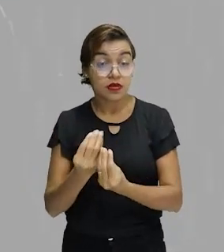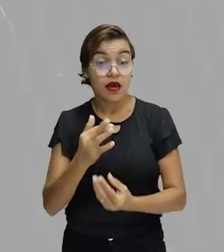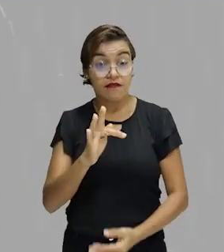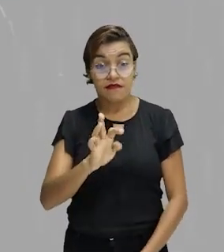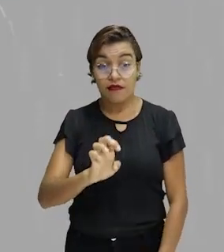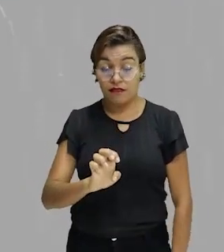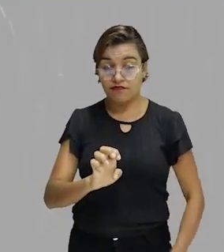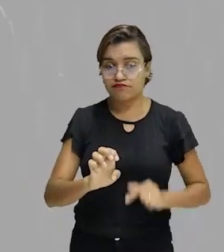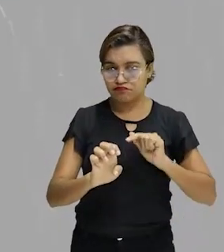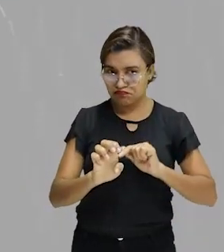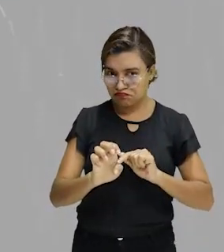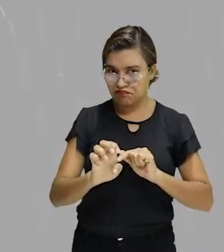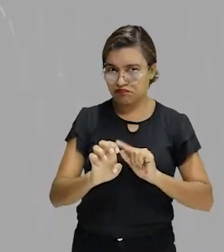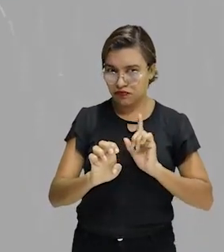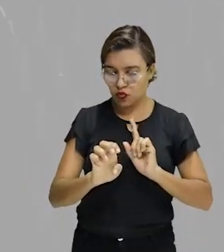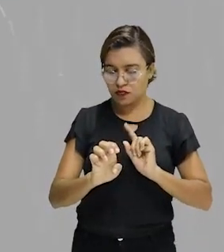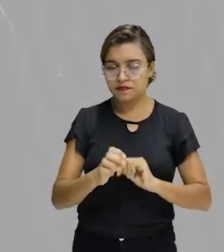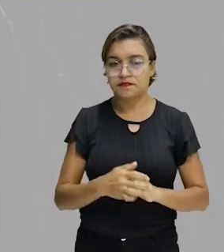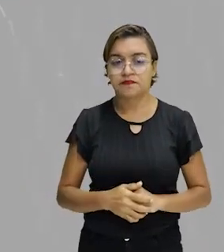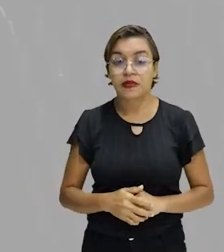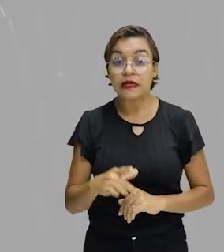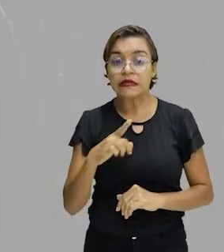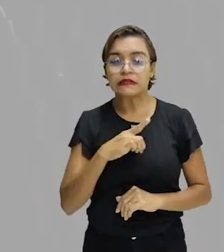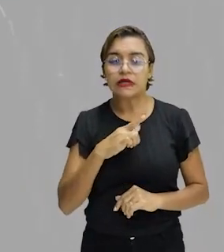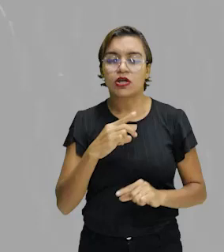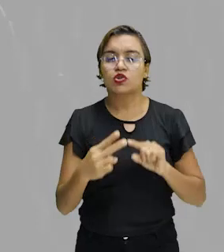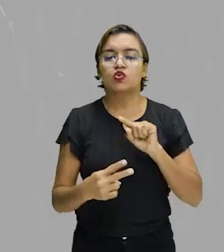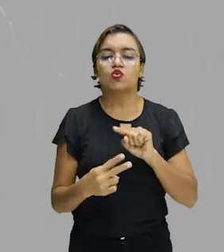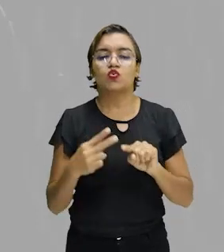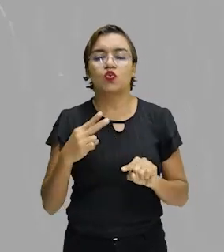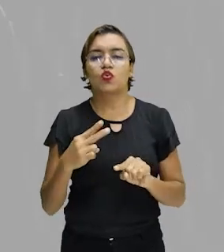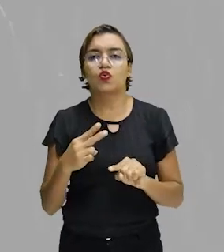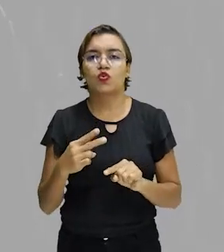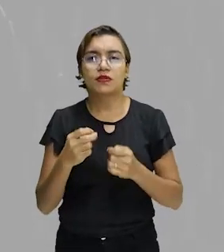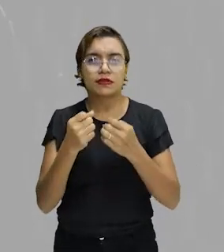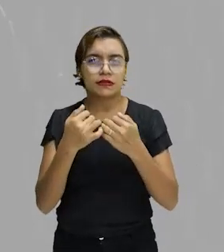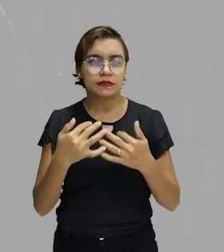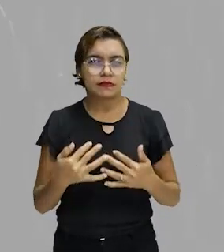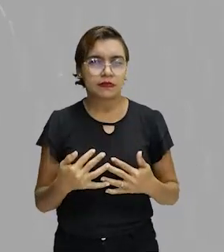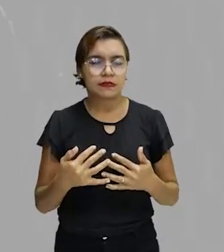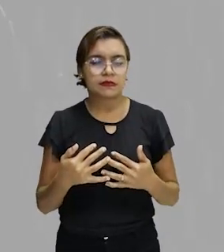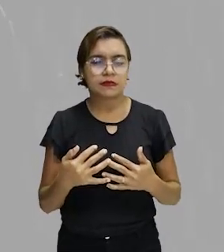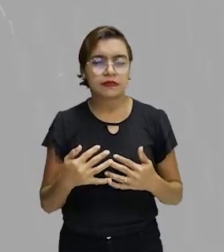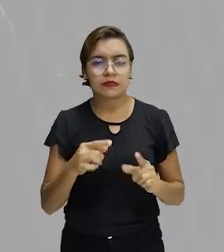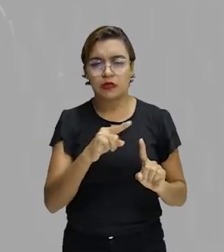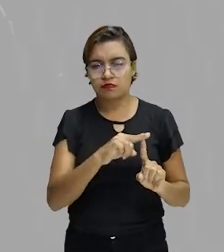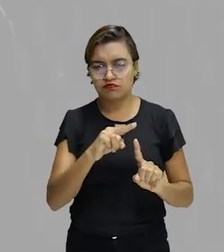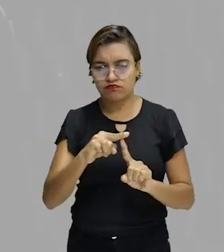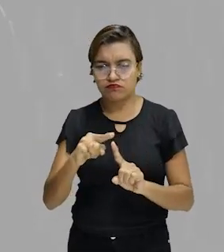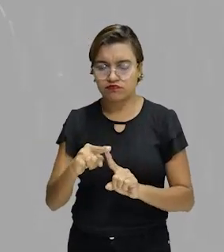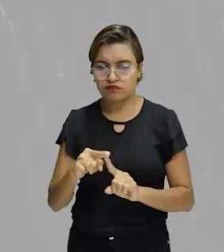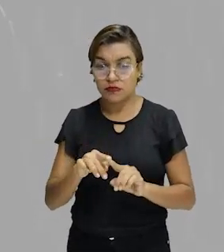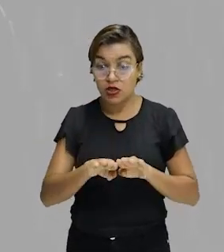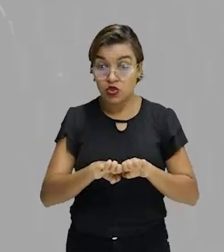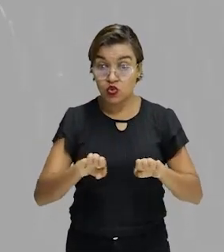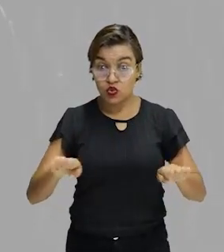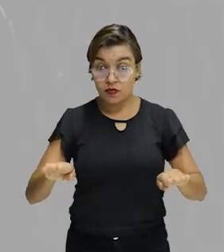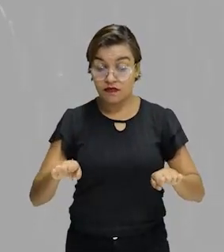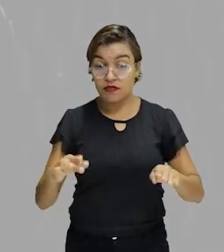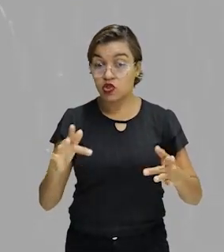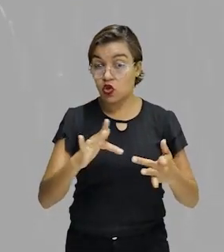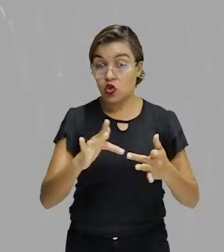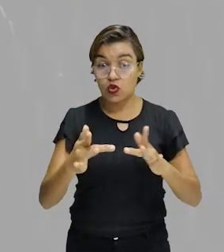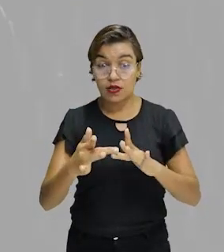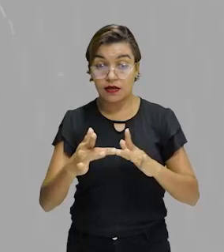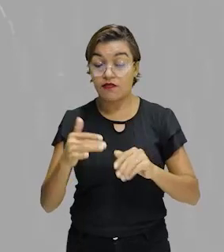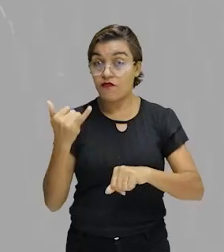é. Olha só, nós temos aqui 2 fatores, turma. A superfície de contato, porque ó, ferro